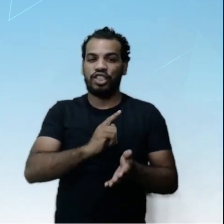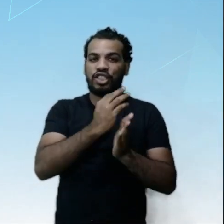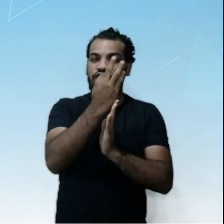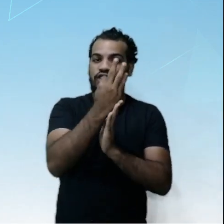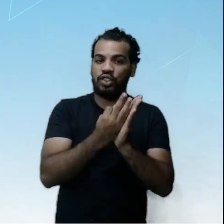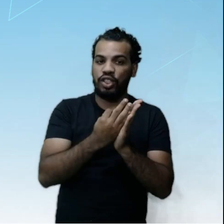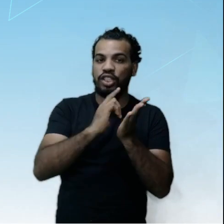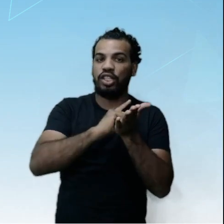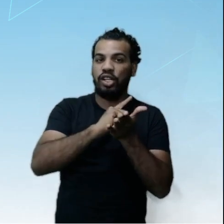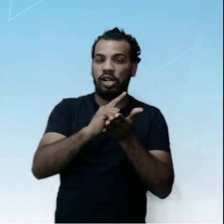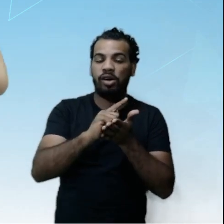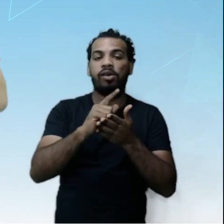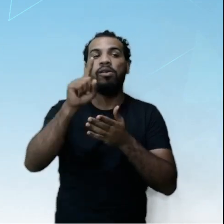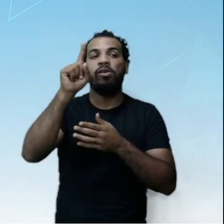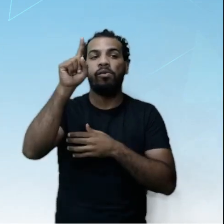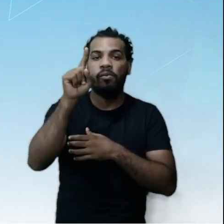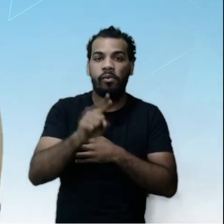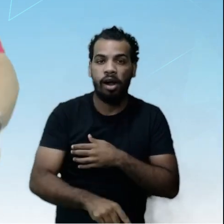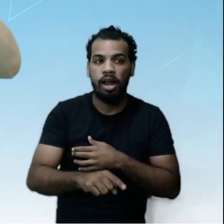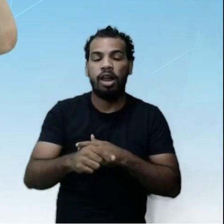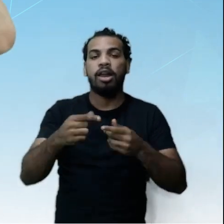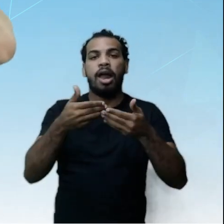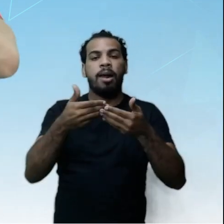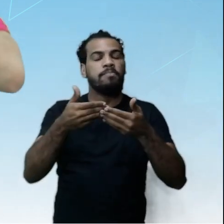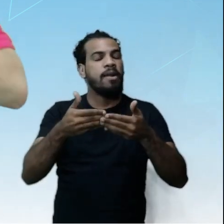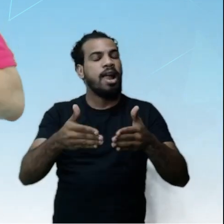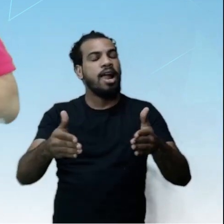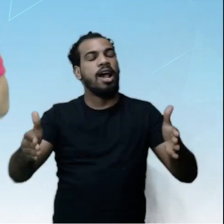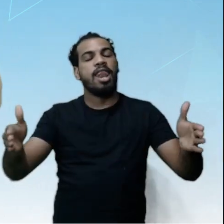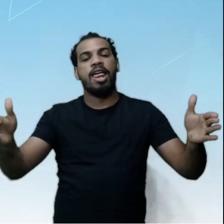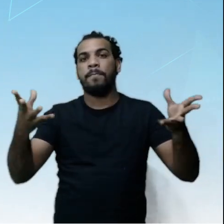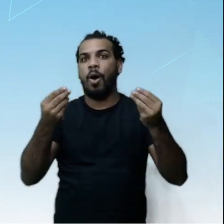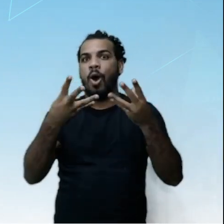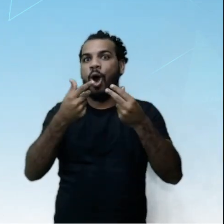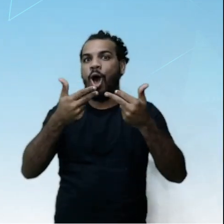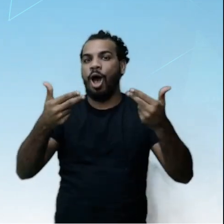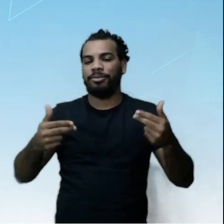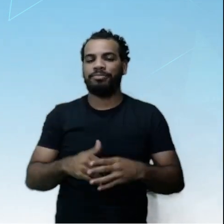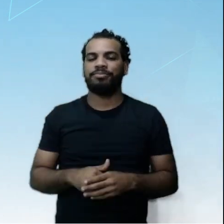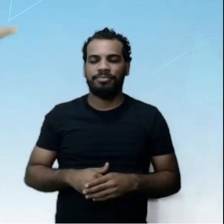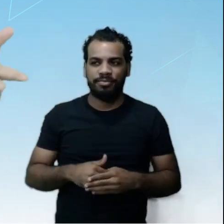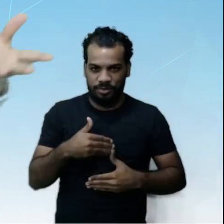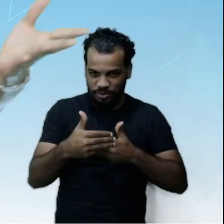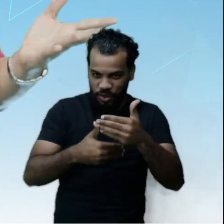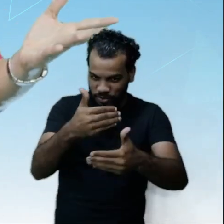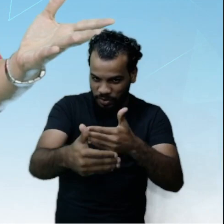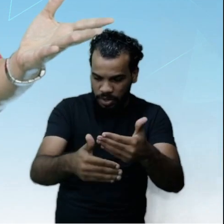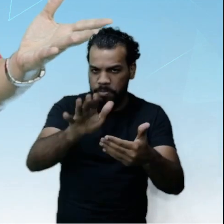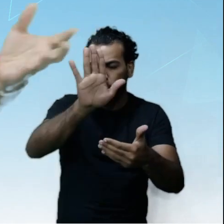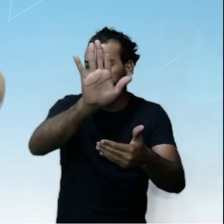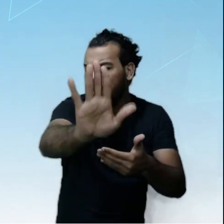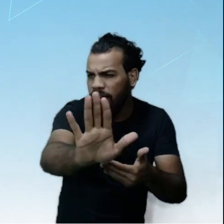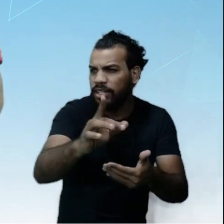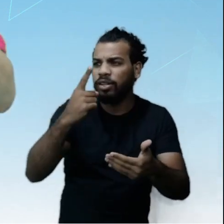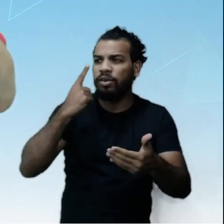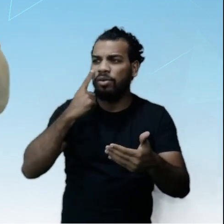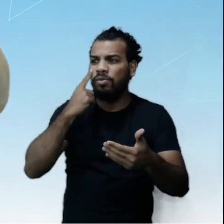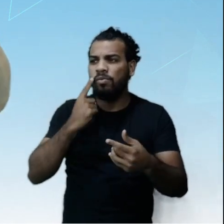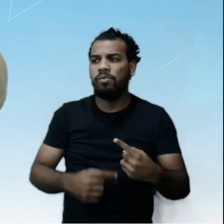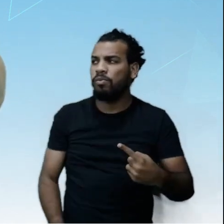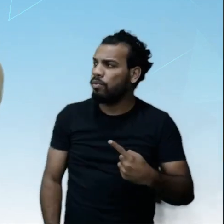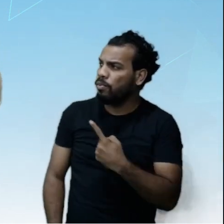categoria muito aberta. E vamos adiante. Mas antes disso, trago para vocês o quê? A